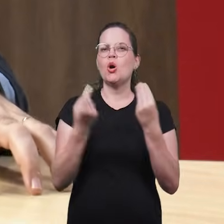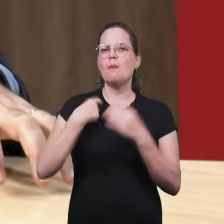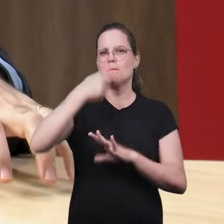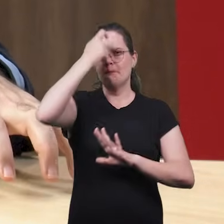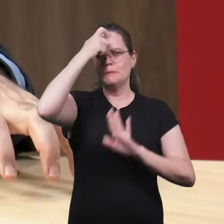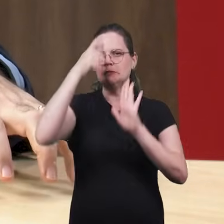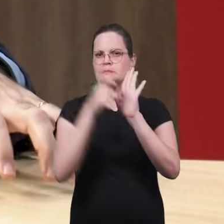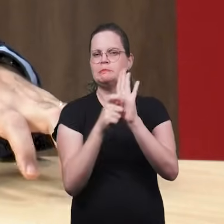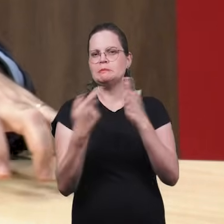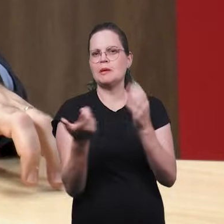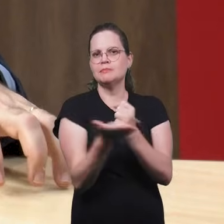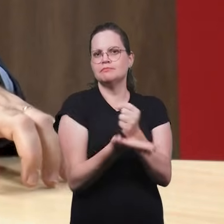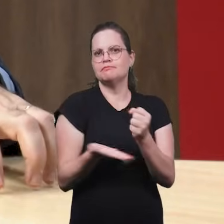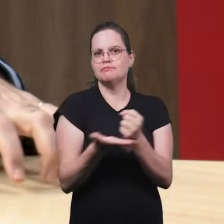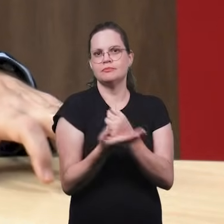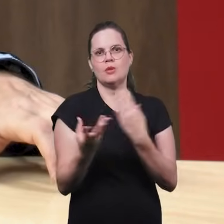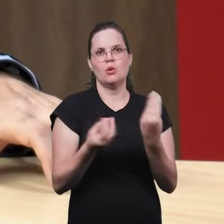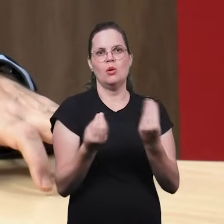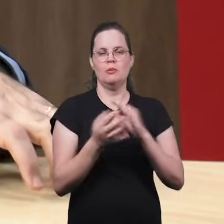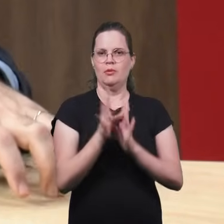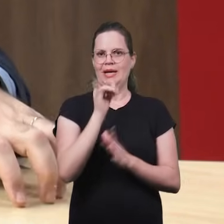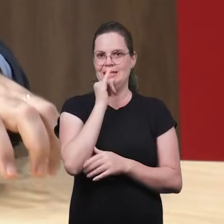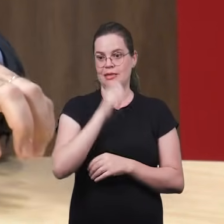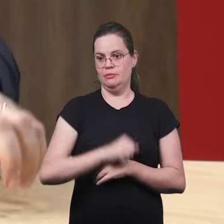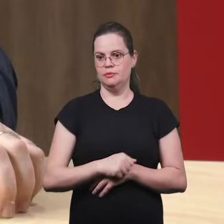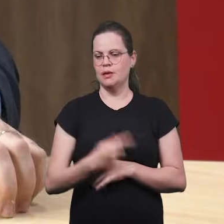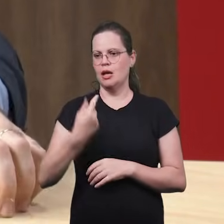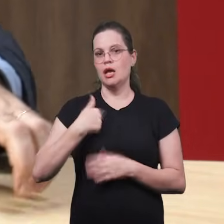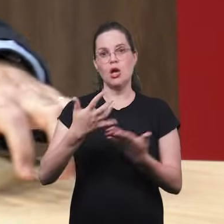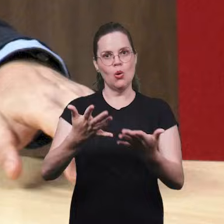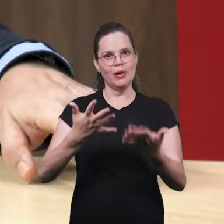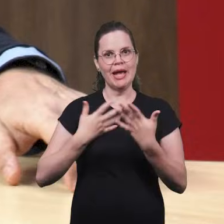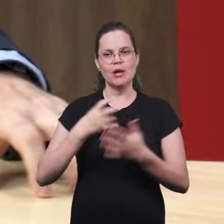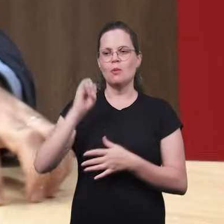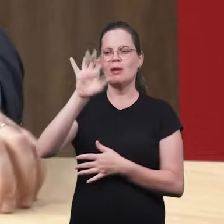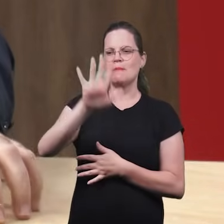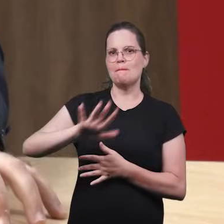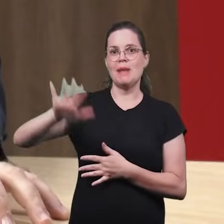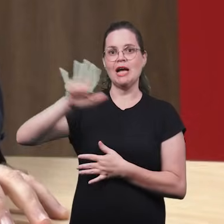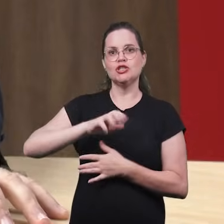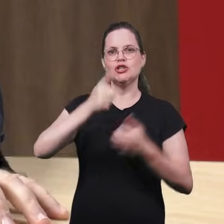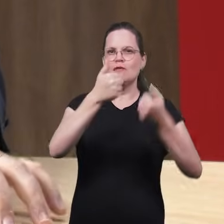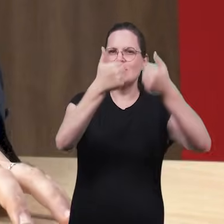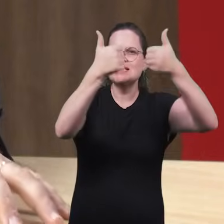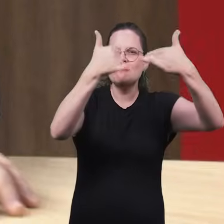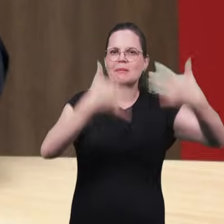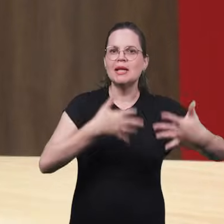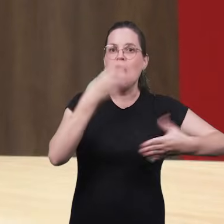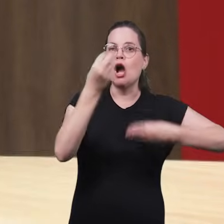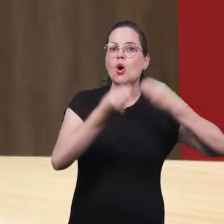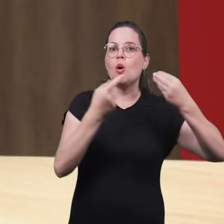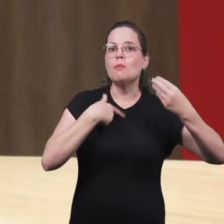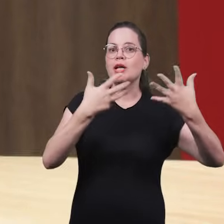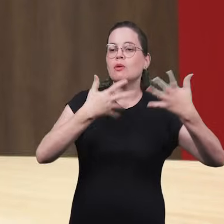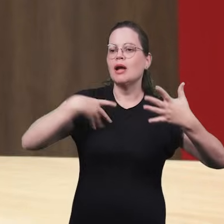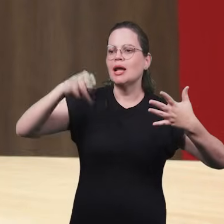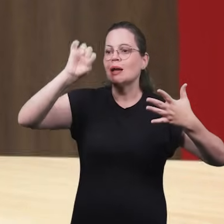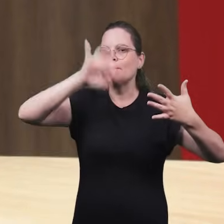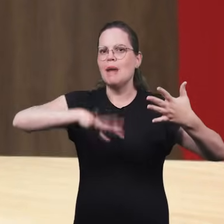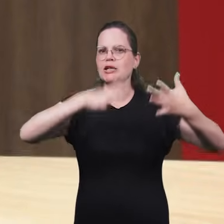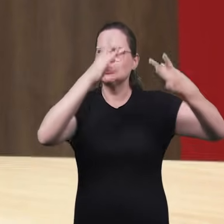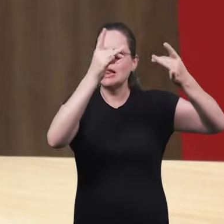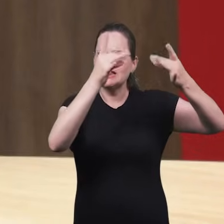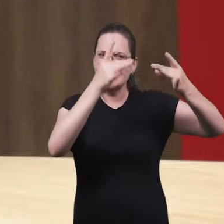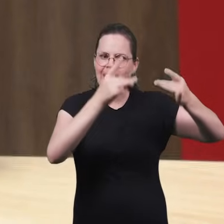generativa? Significa o seguinte, que eu vou dizer que eu quero uma imagem e eu vou descrever essa imagem e ela vai fazer aquela imagem que eu